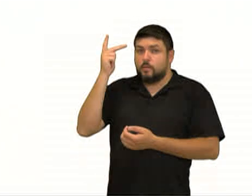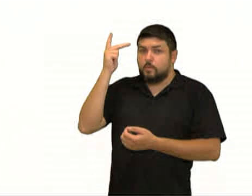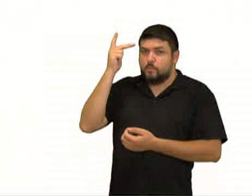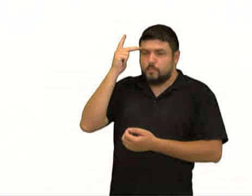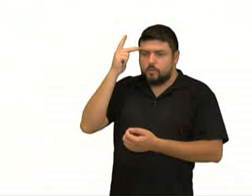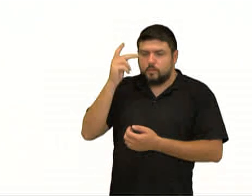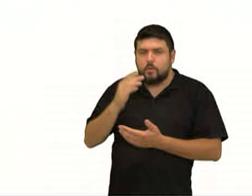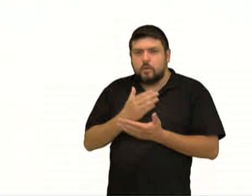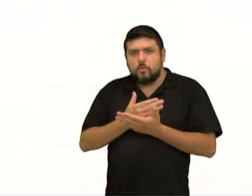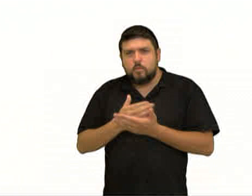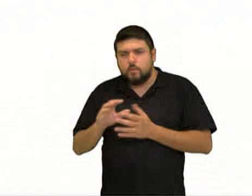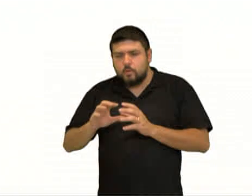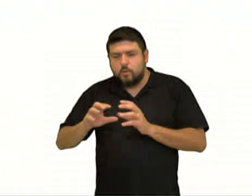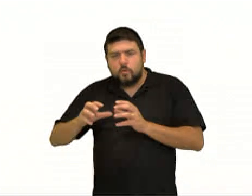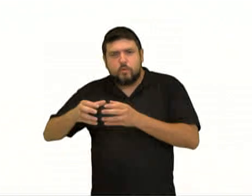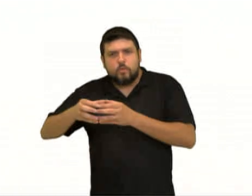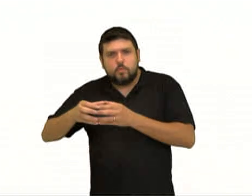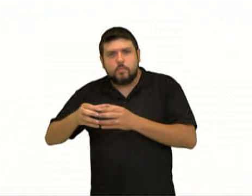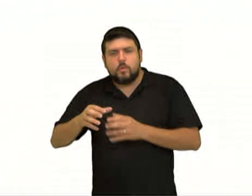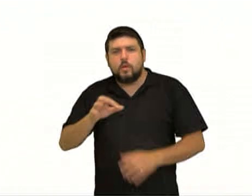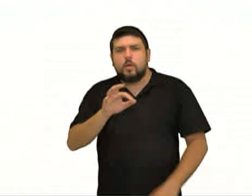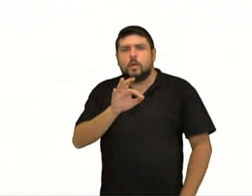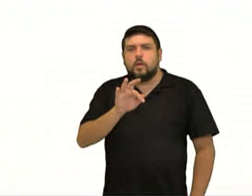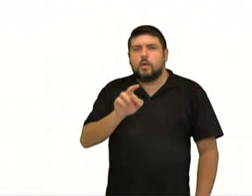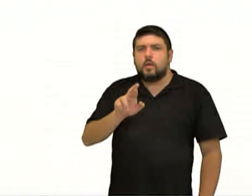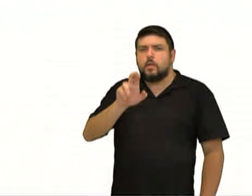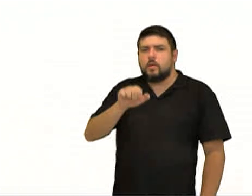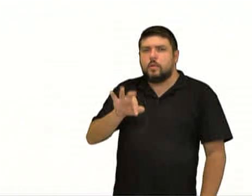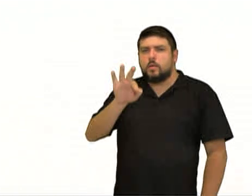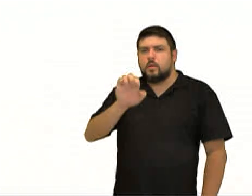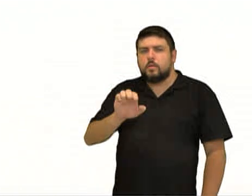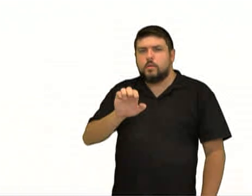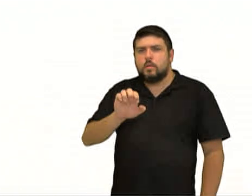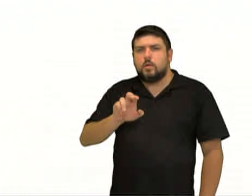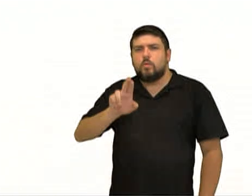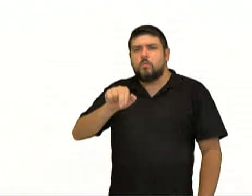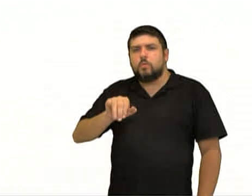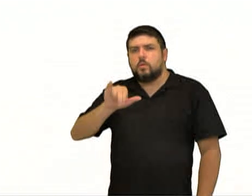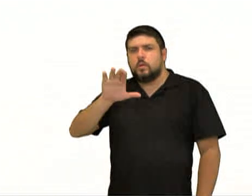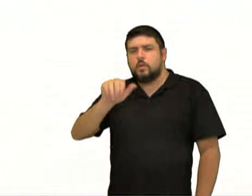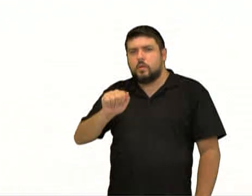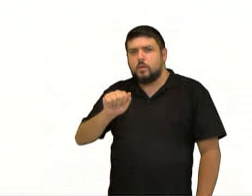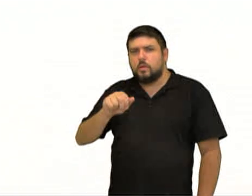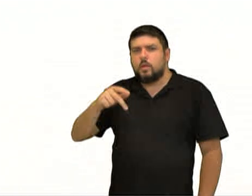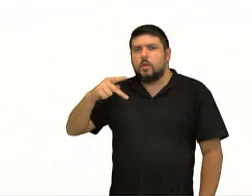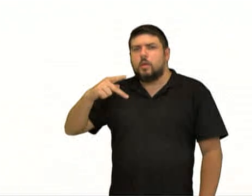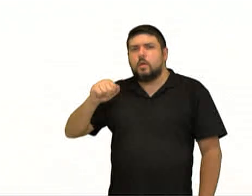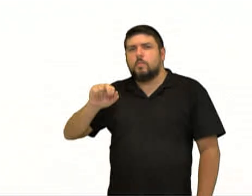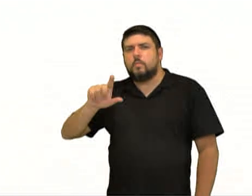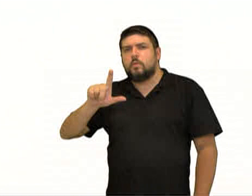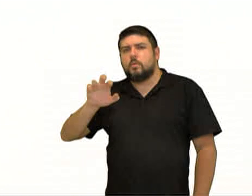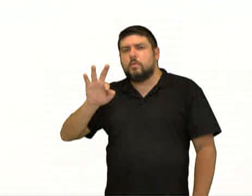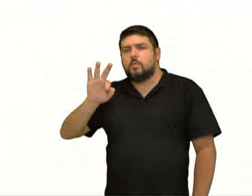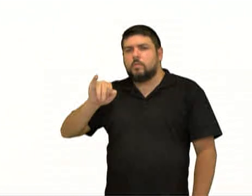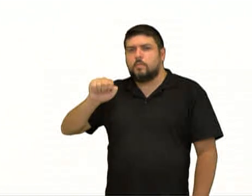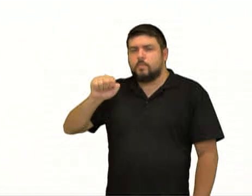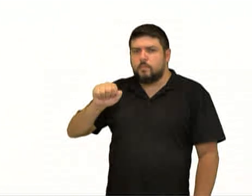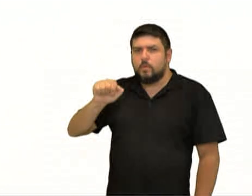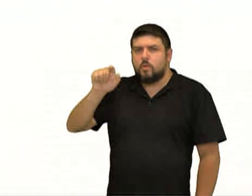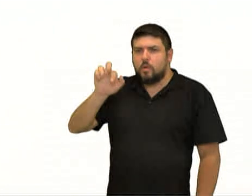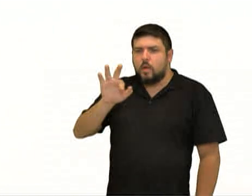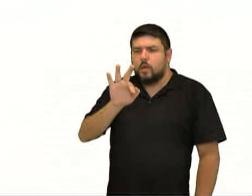a chamada Frente Única Paulista, FUP, contra a nomeação